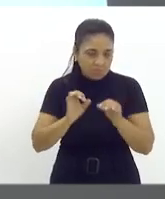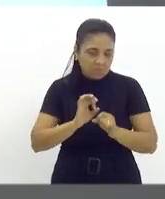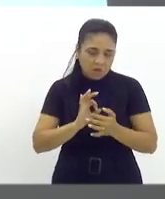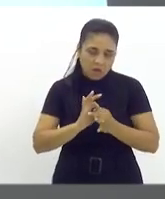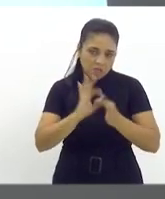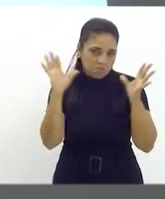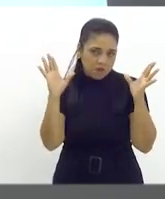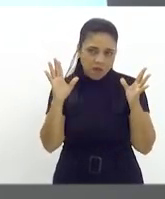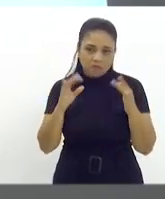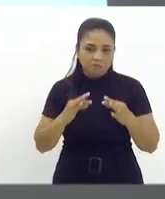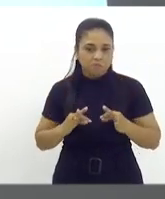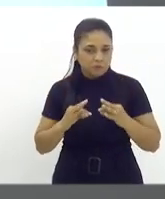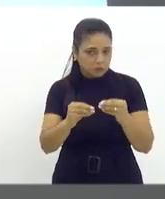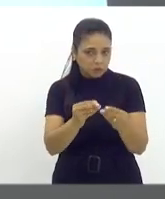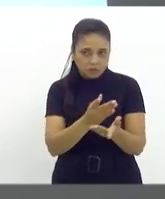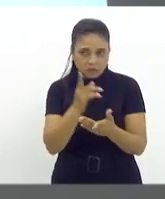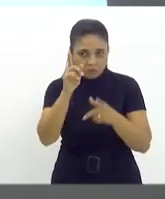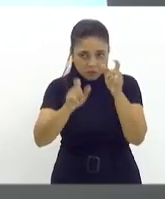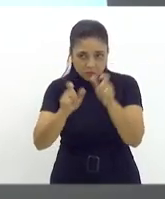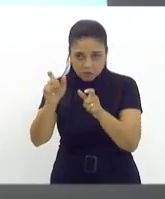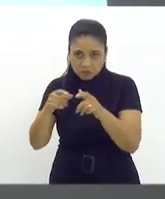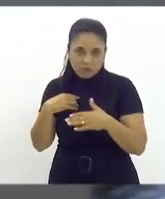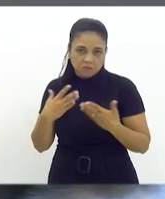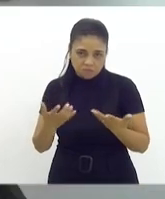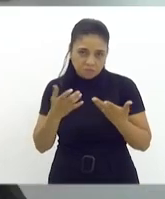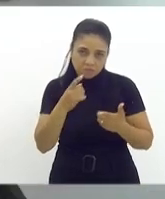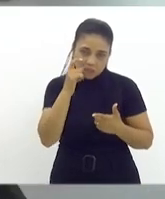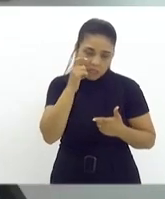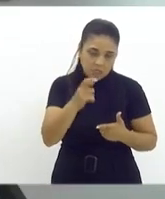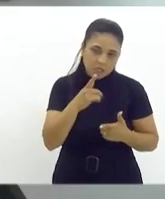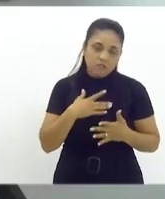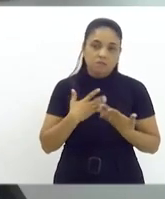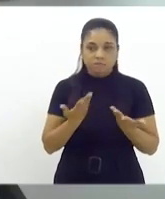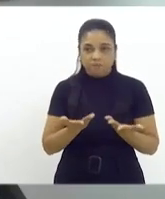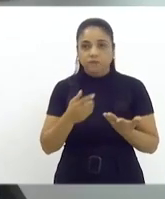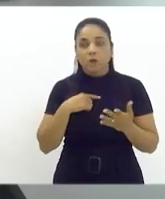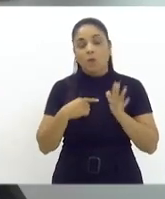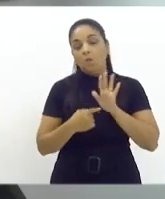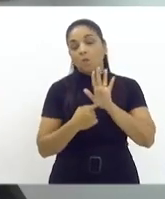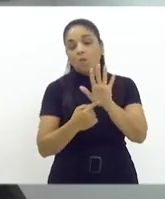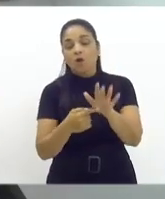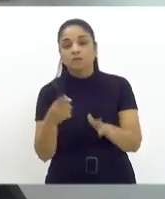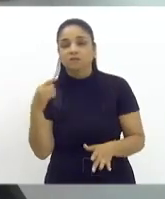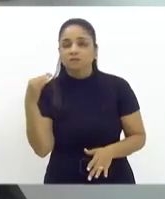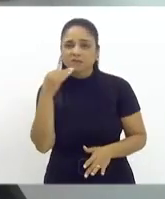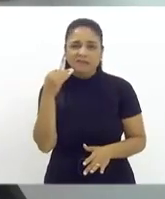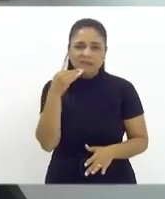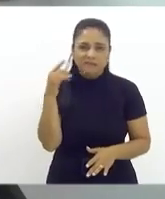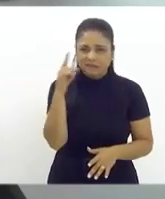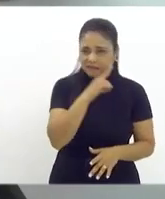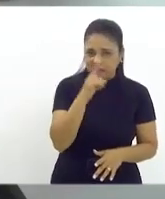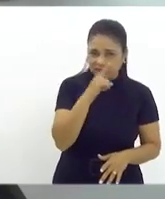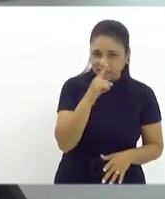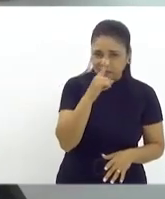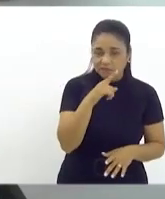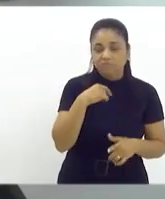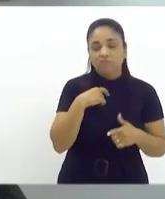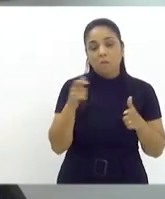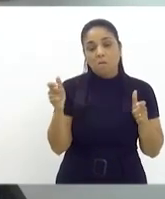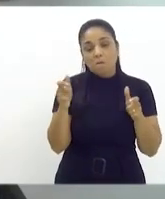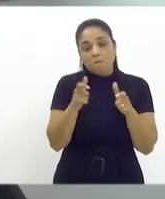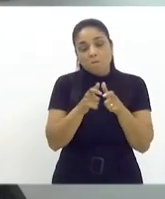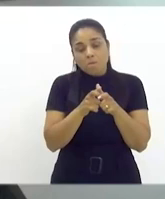né e aqui tá identificando que esses erros eles incidem em uma menor proporção